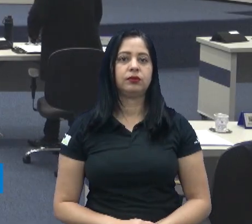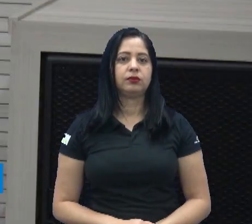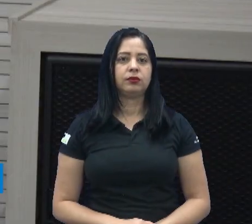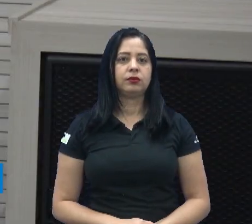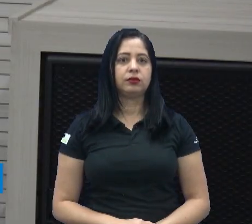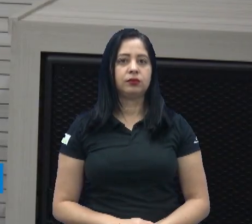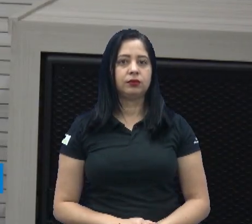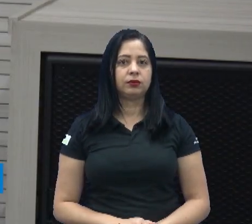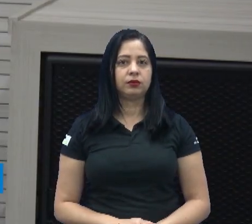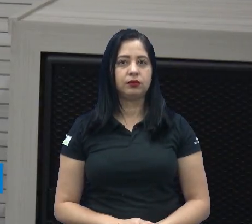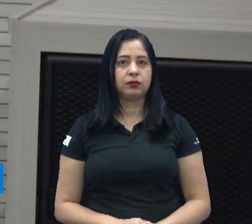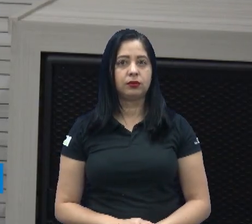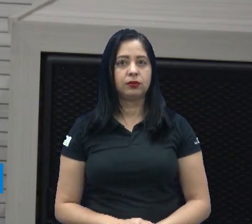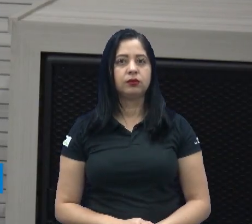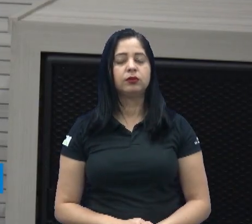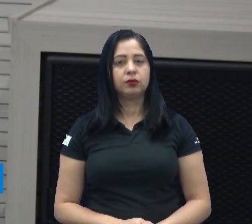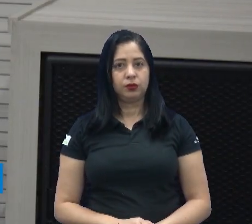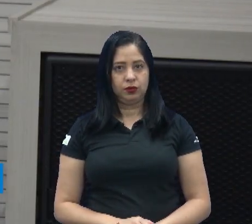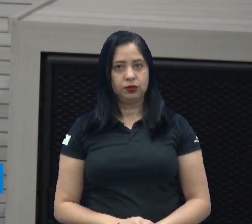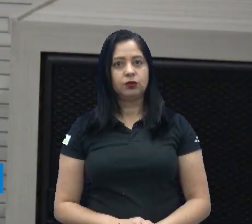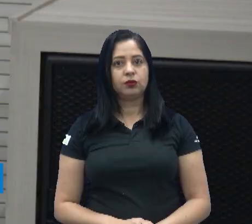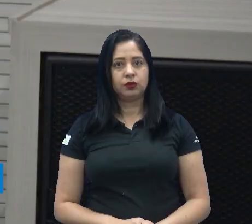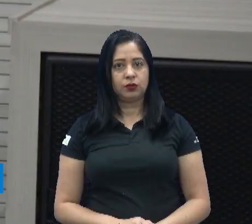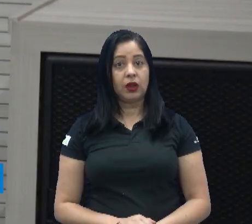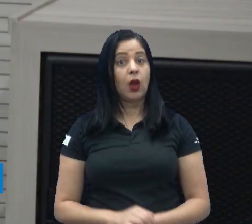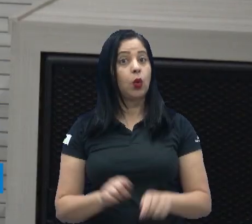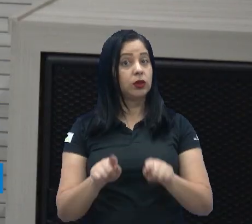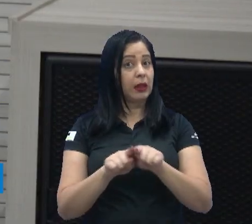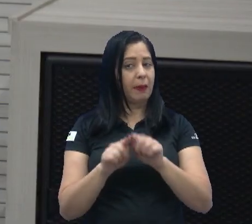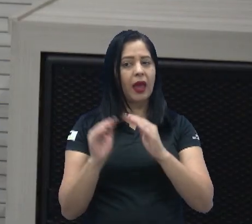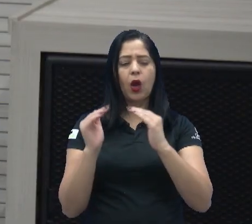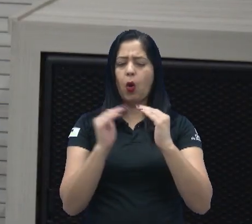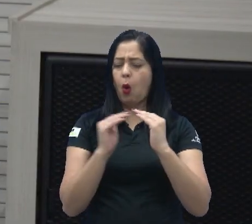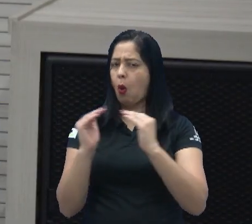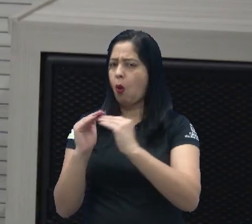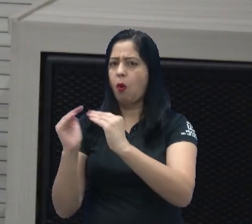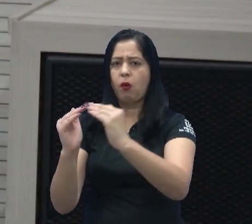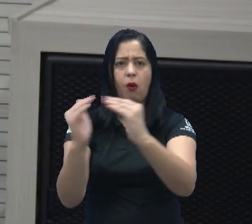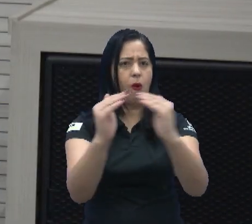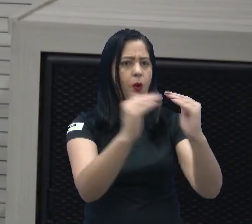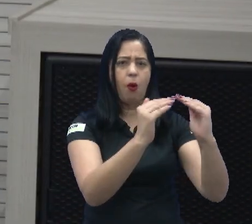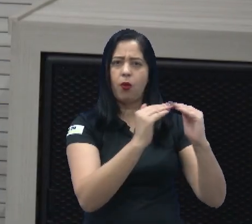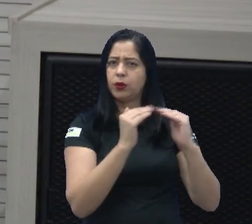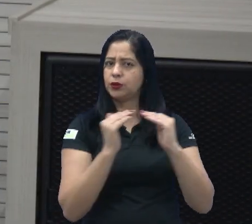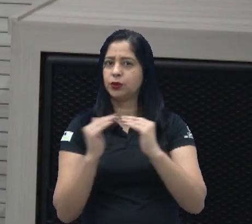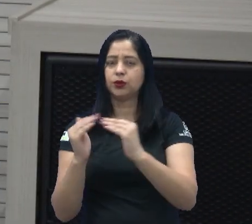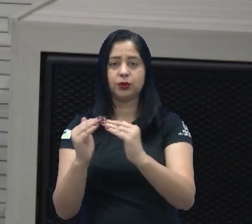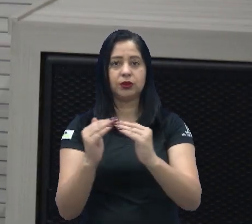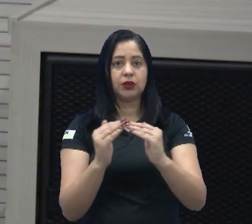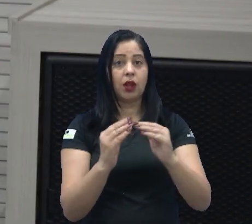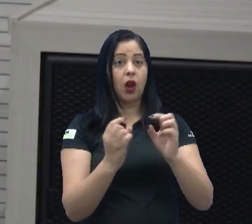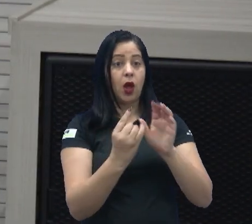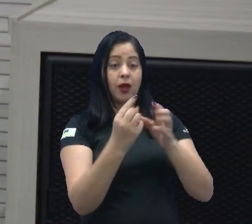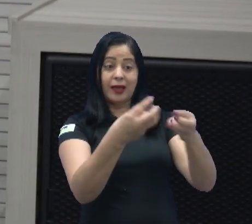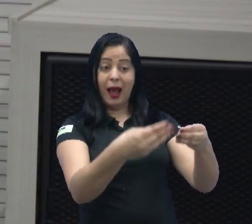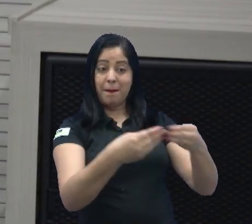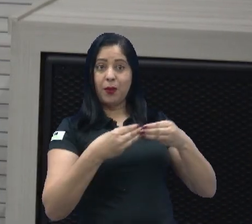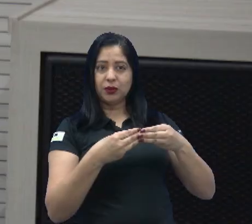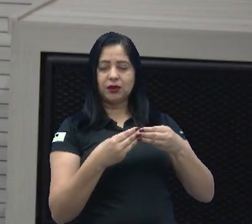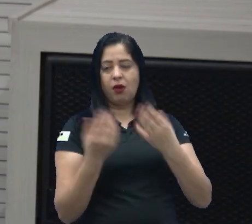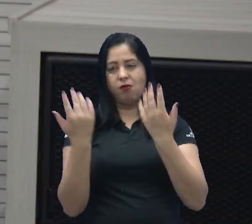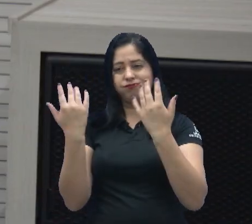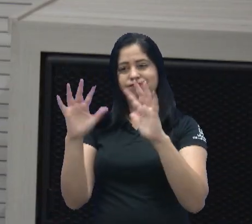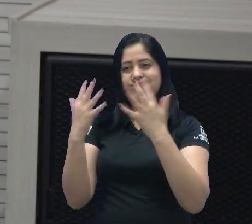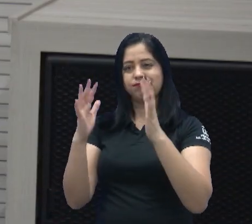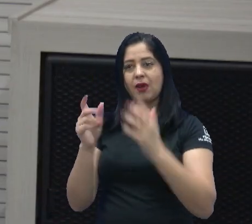Hoje eu quero também aqui somar, junto com o Apolinário, com todos aí, o Zé Luiz, a moção, né, de apoio aí